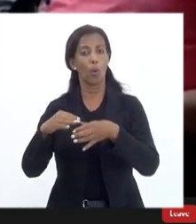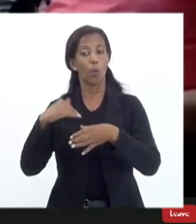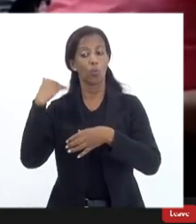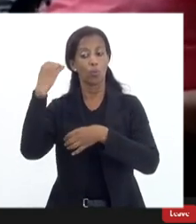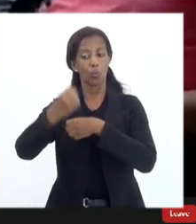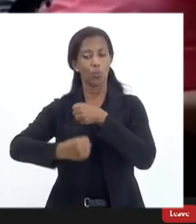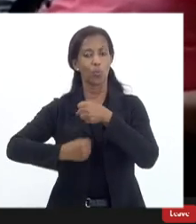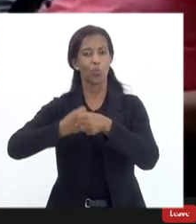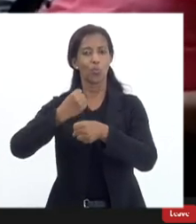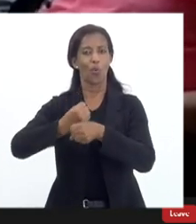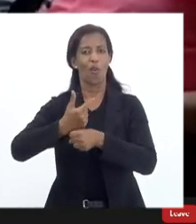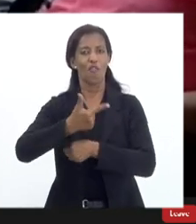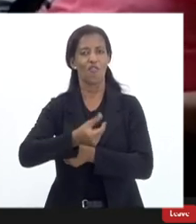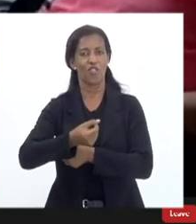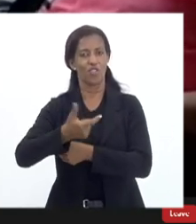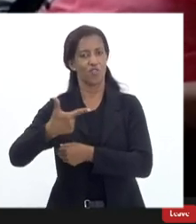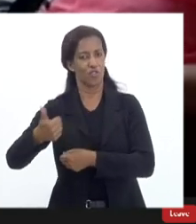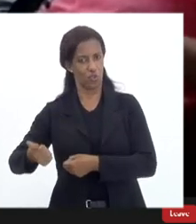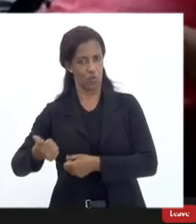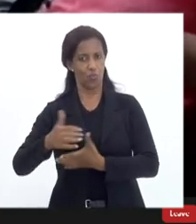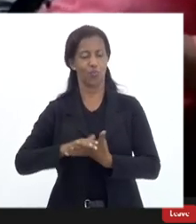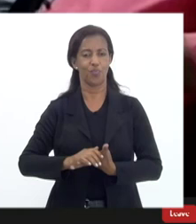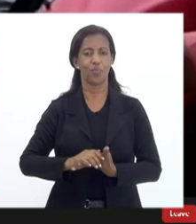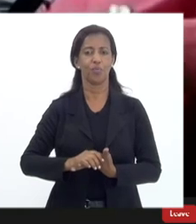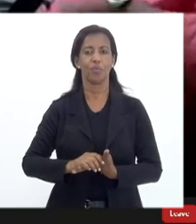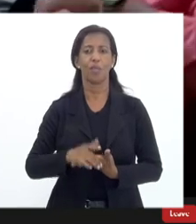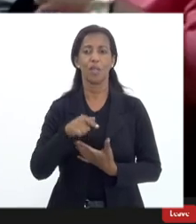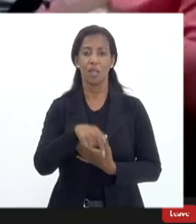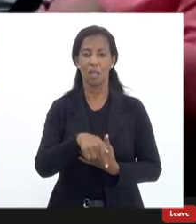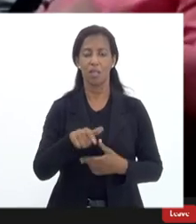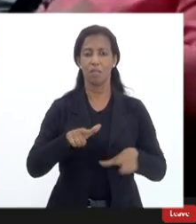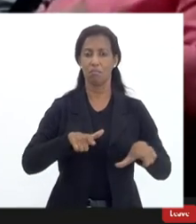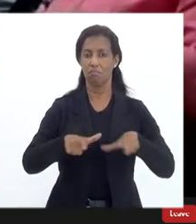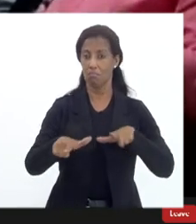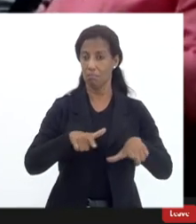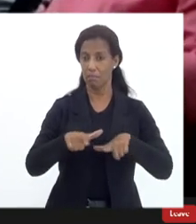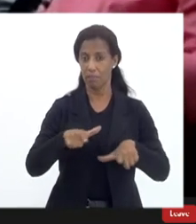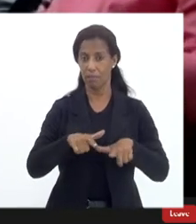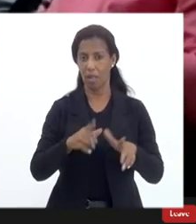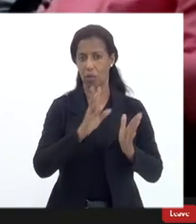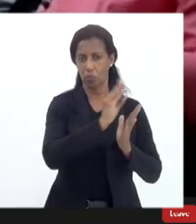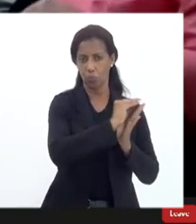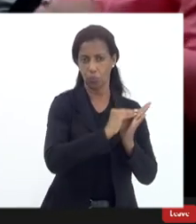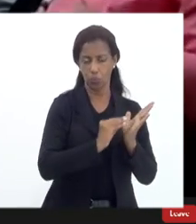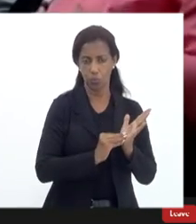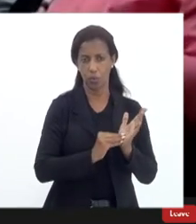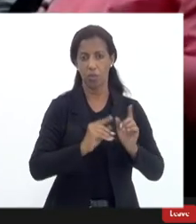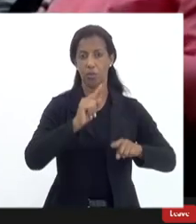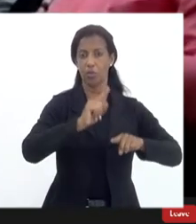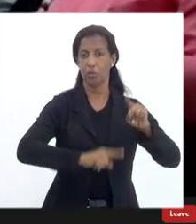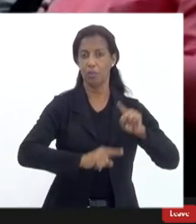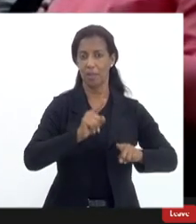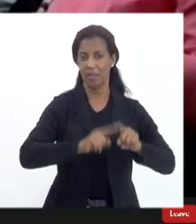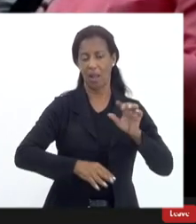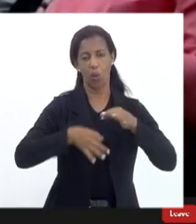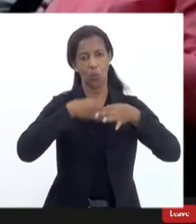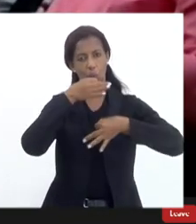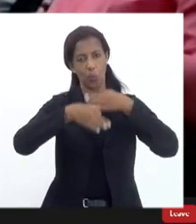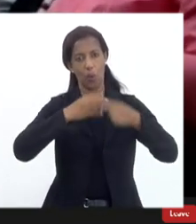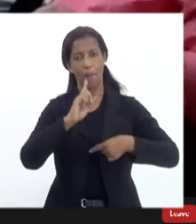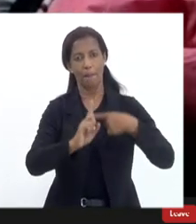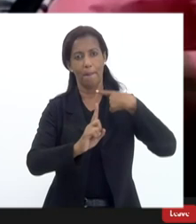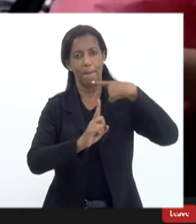em 2021. Então, essa composição, né, de materiais, de sugestões,